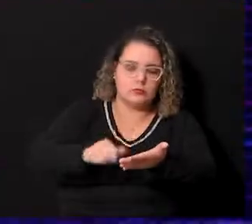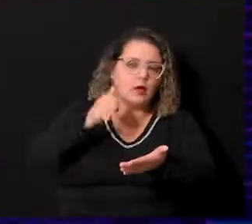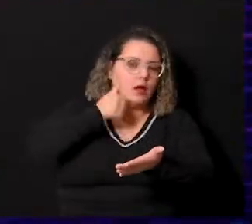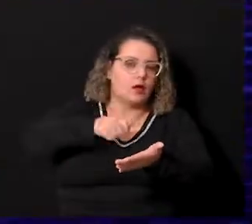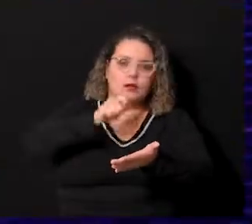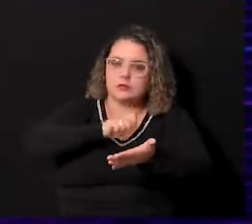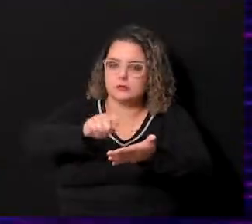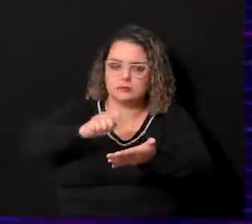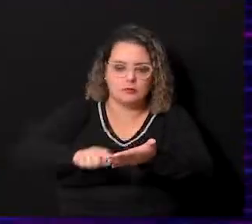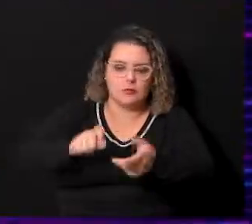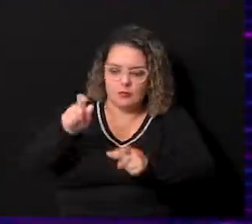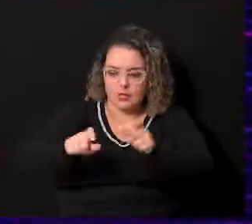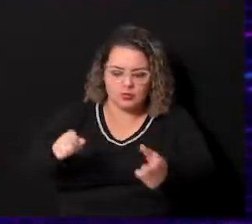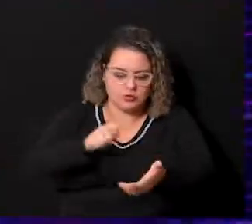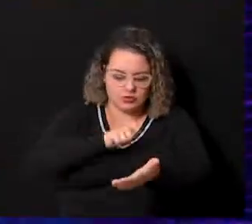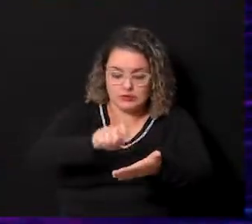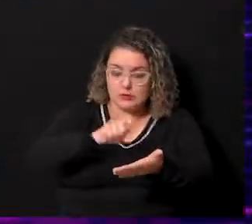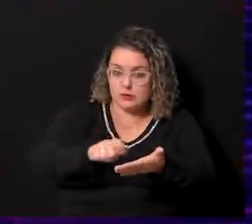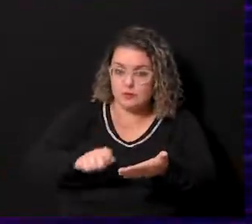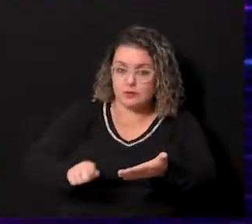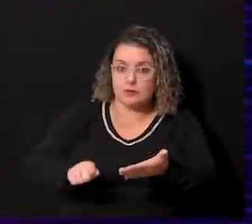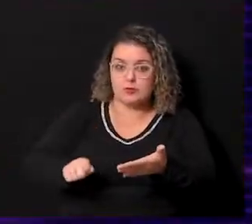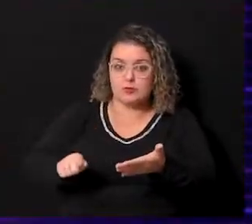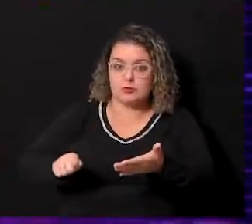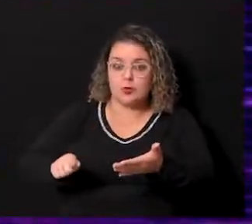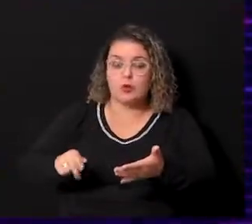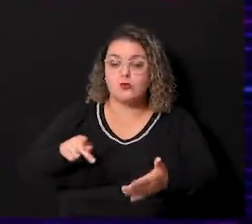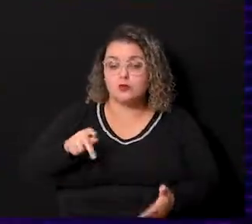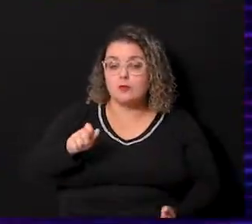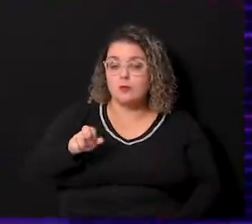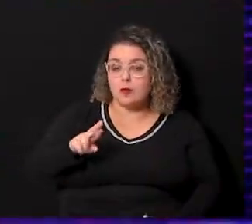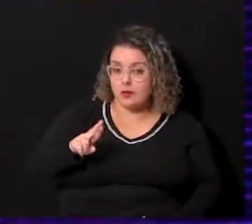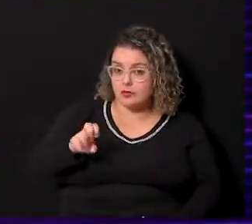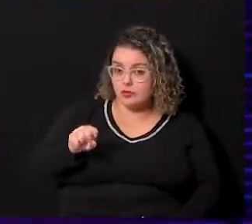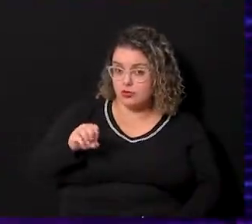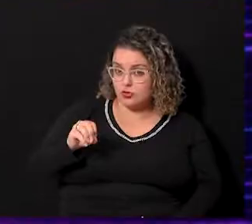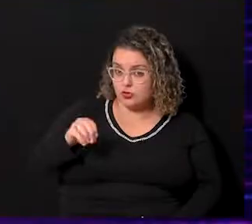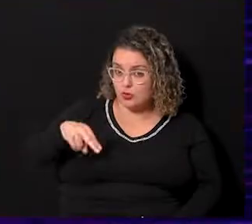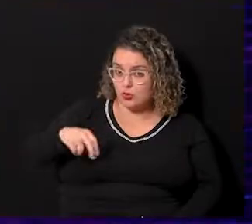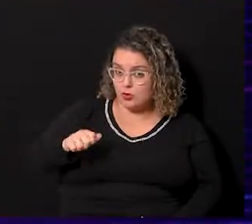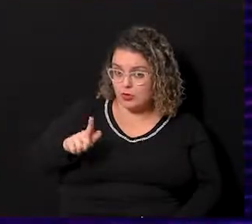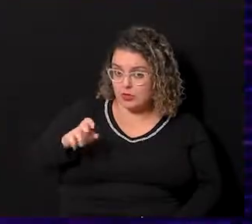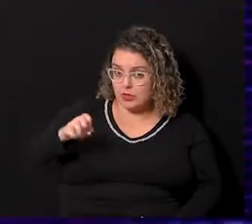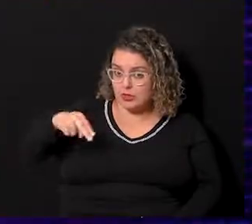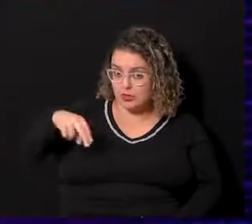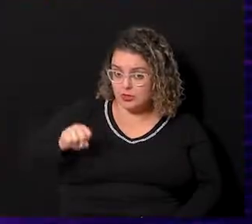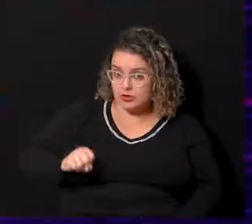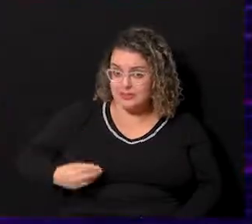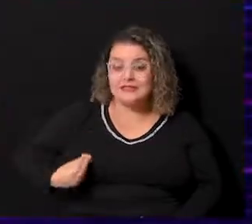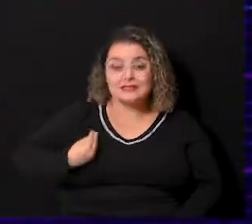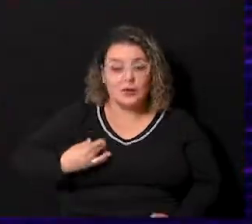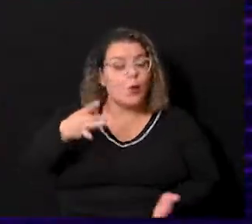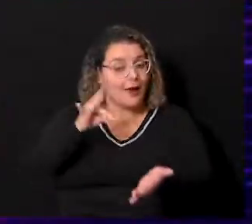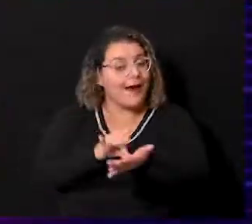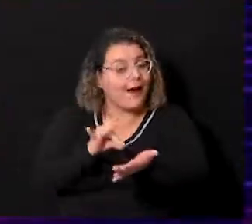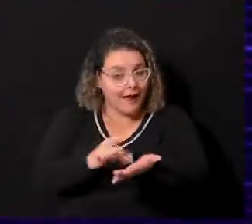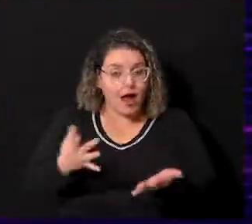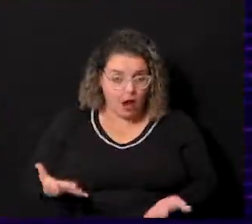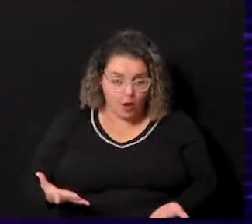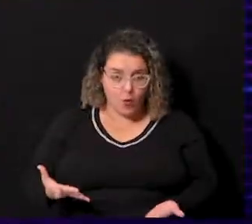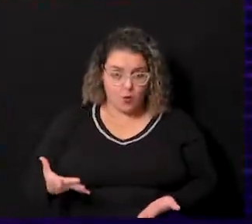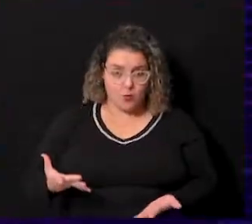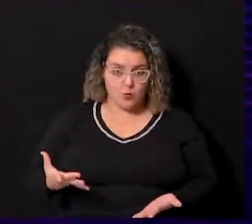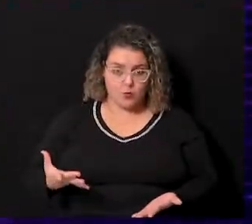para qualquer pessoa que escreve. Os personagens são reais, os personagens existem realmente,